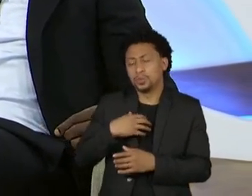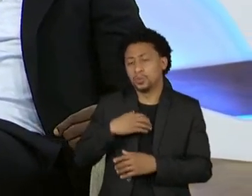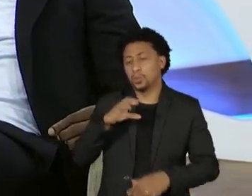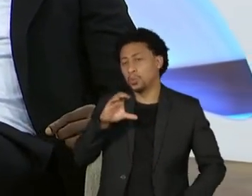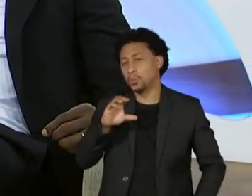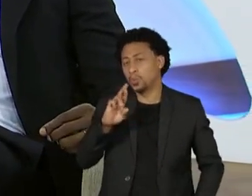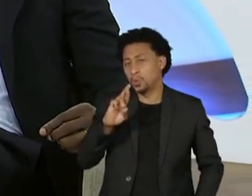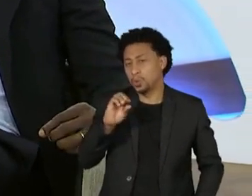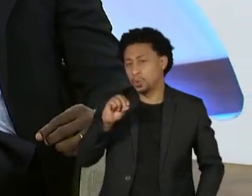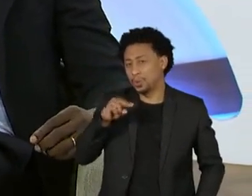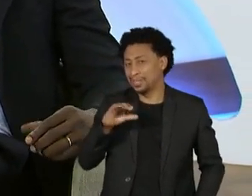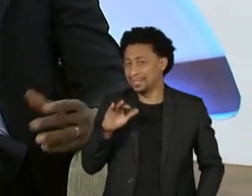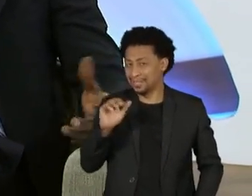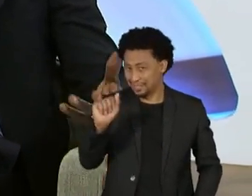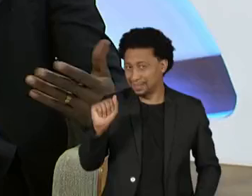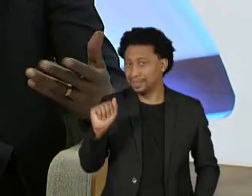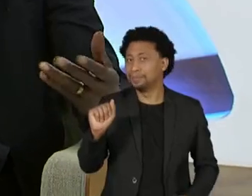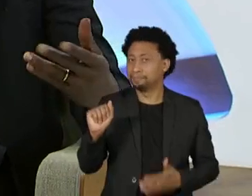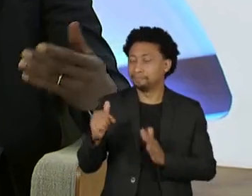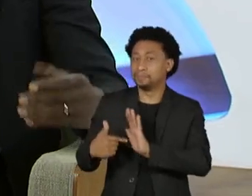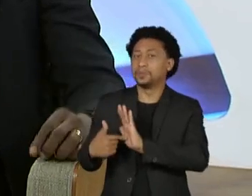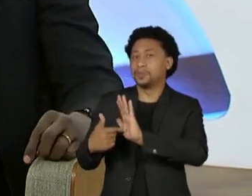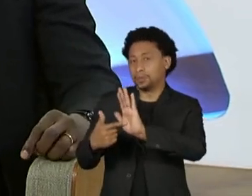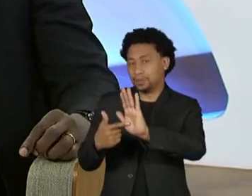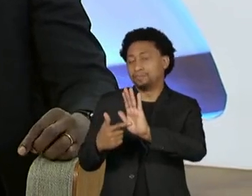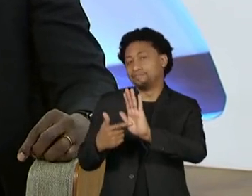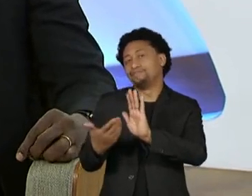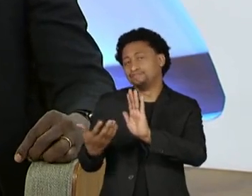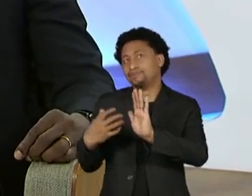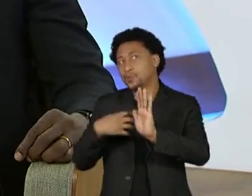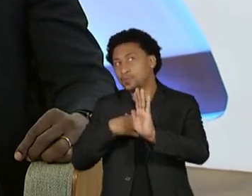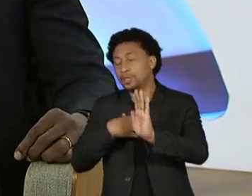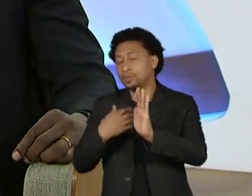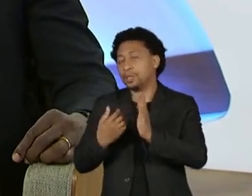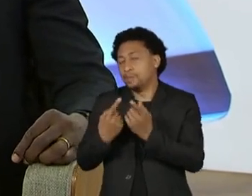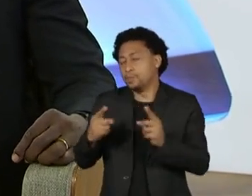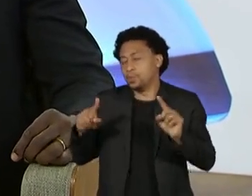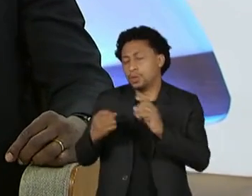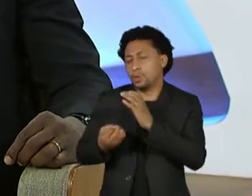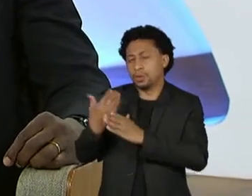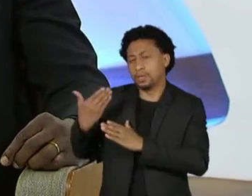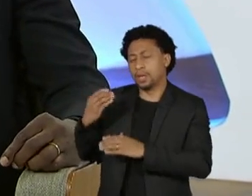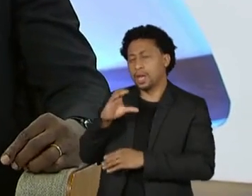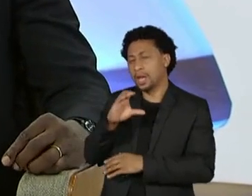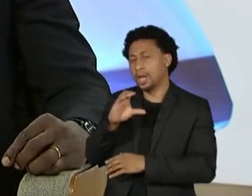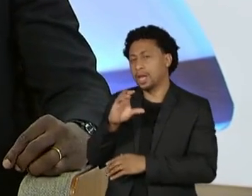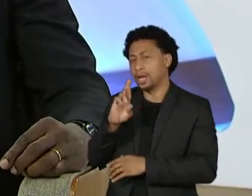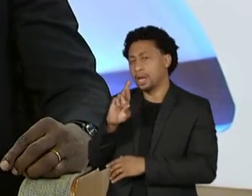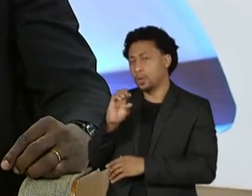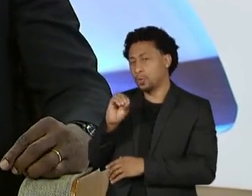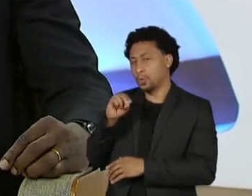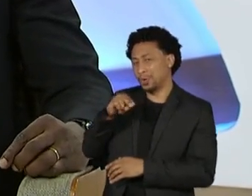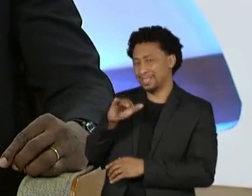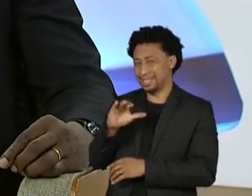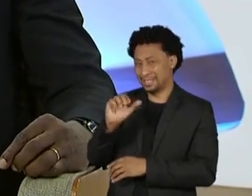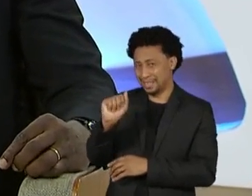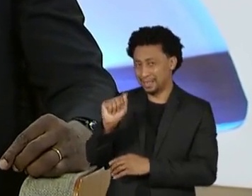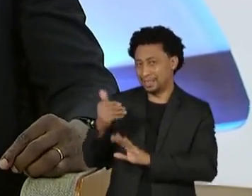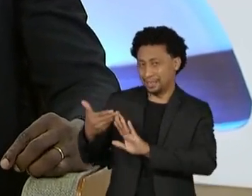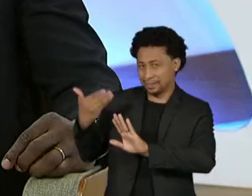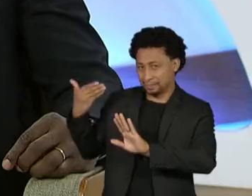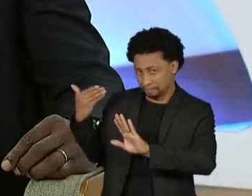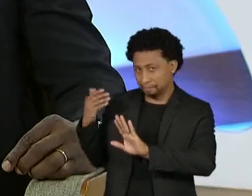surgiu com um companheiro que traz essa essa essa personagem esse personagem é esse